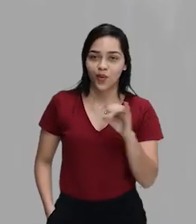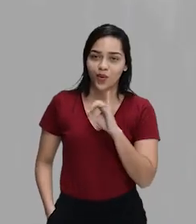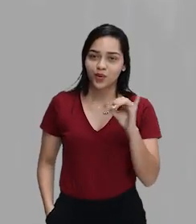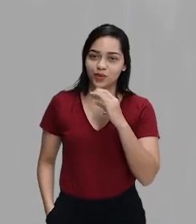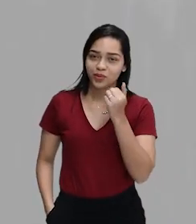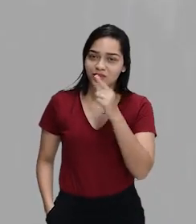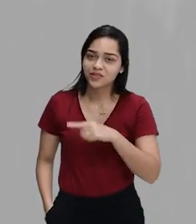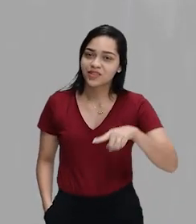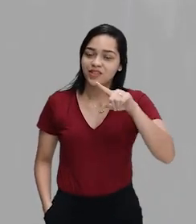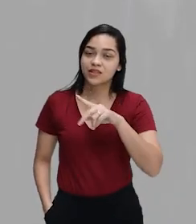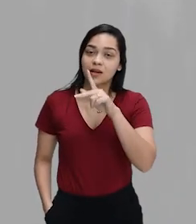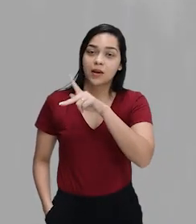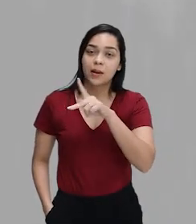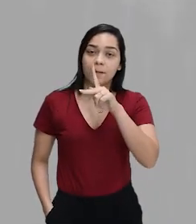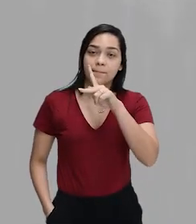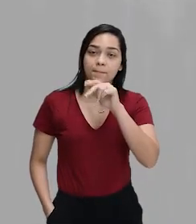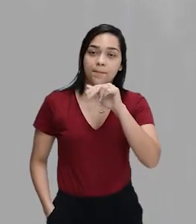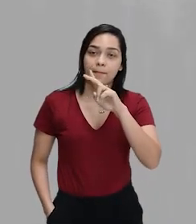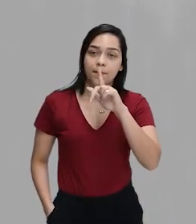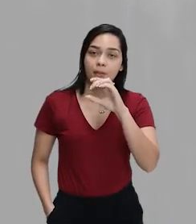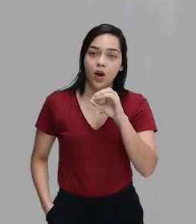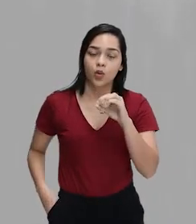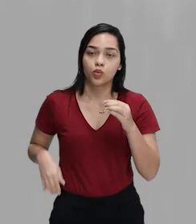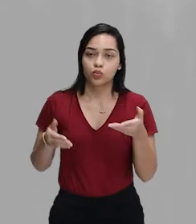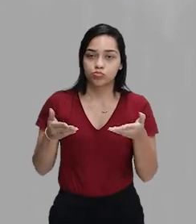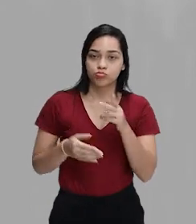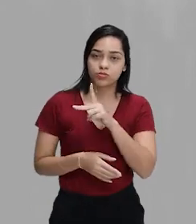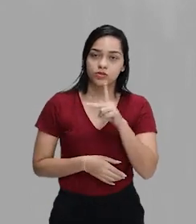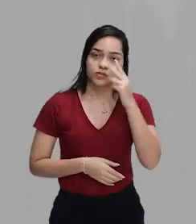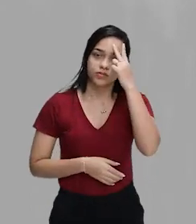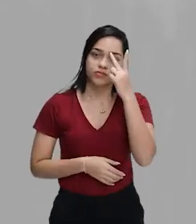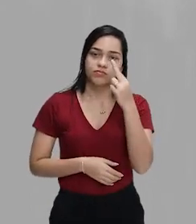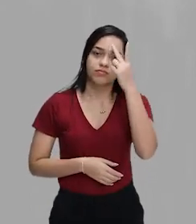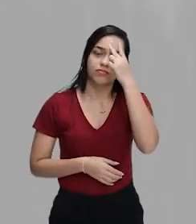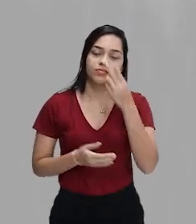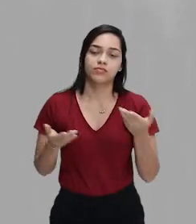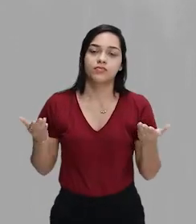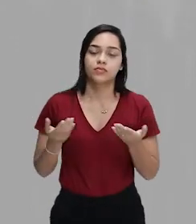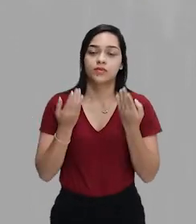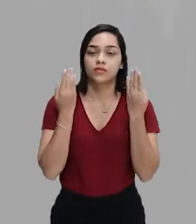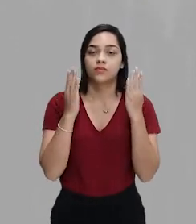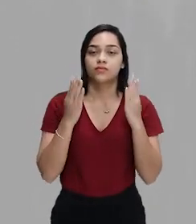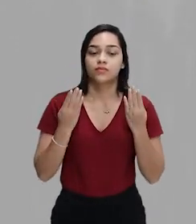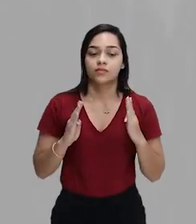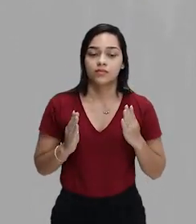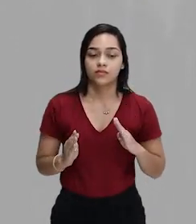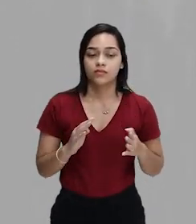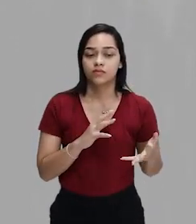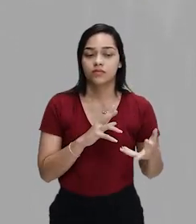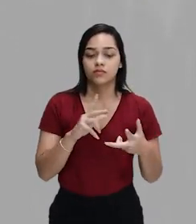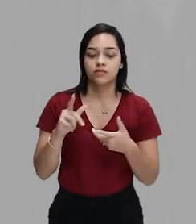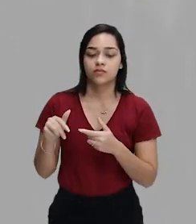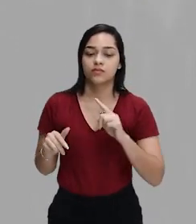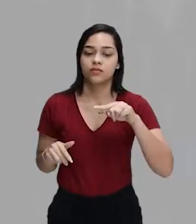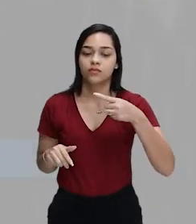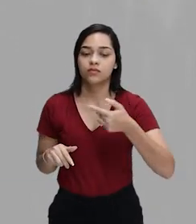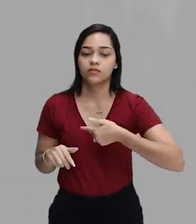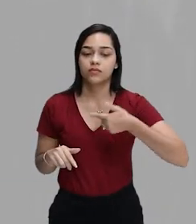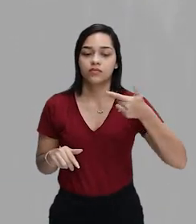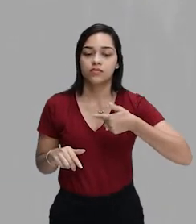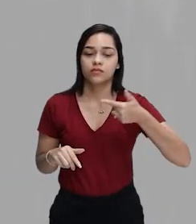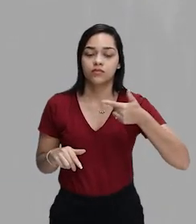pessoal, tudo bem? Professor Paulo Gerebe de História. Na aula de hoje, iremos analisar o mundo